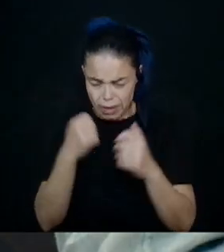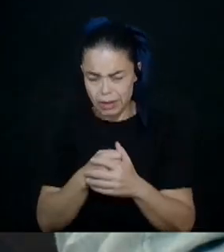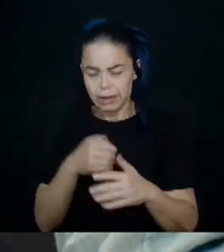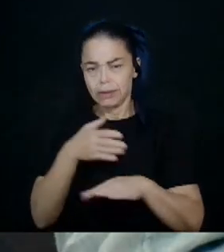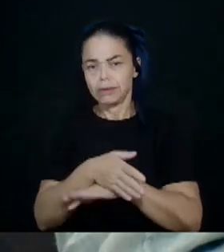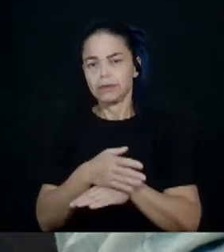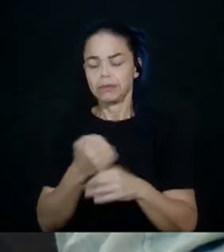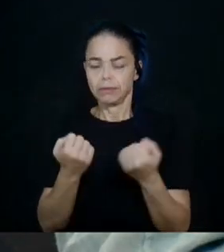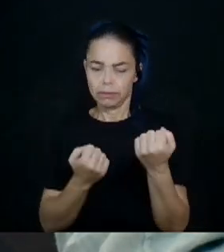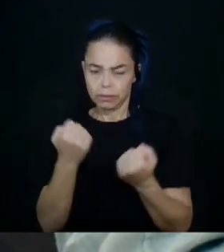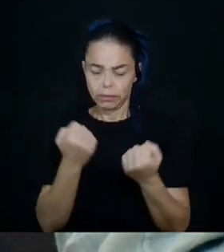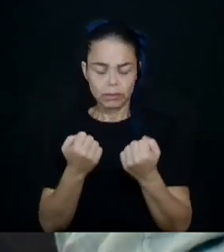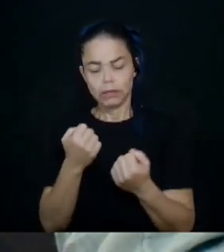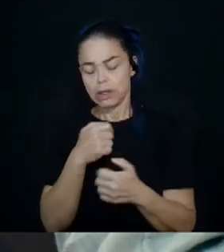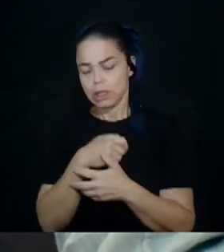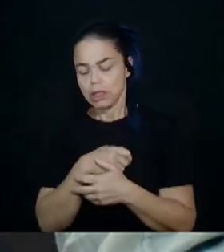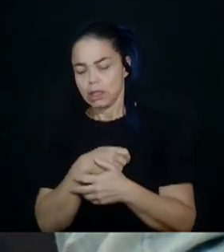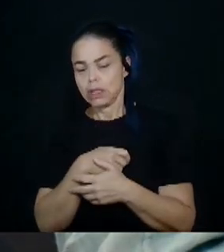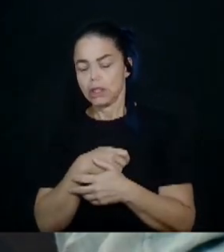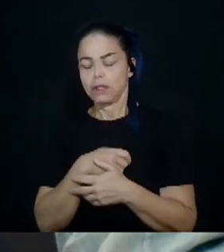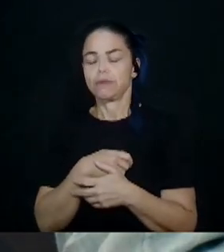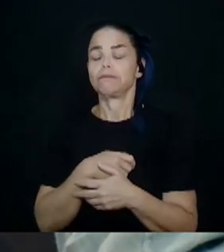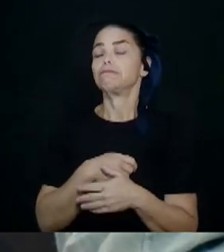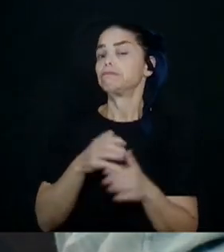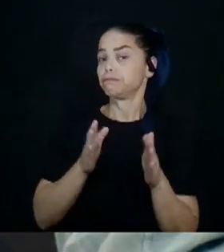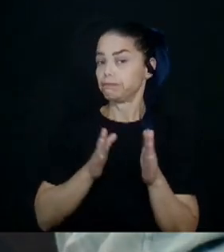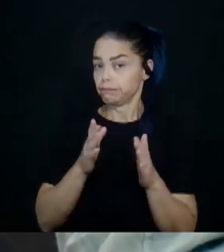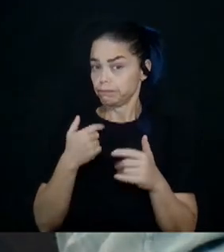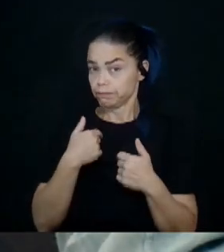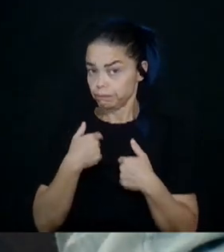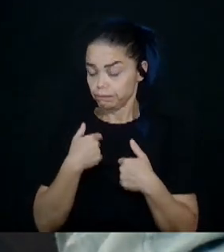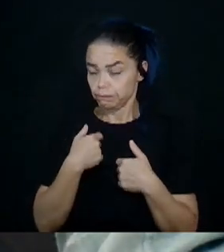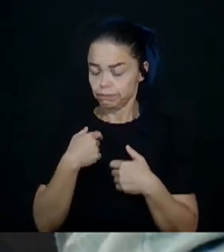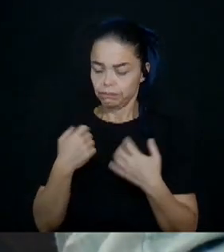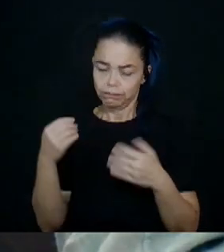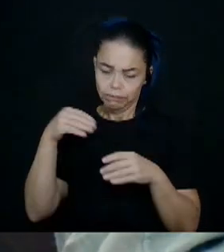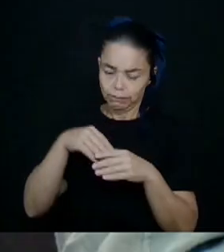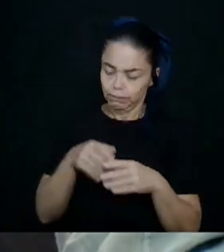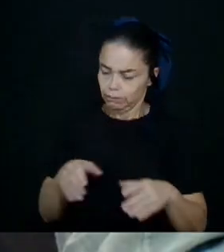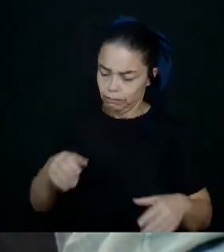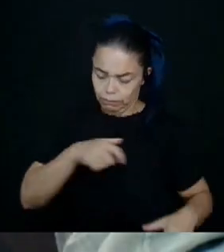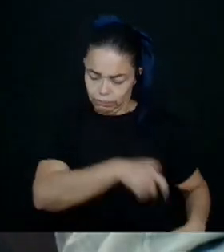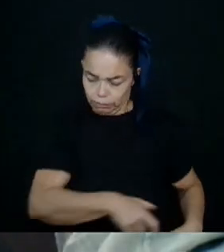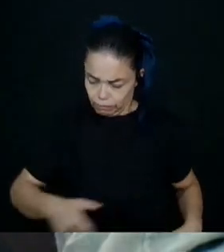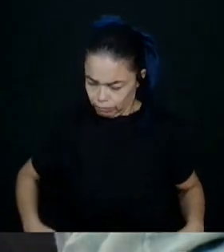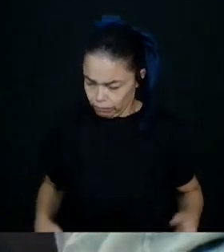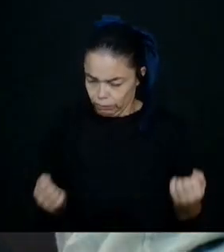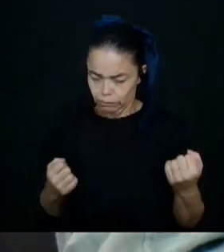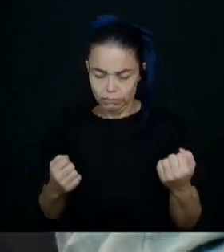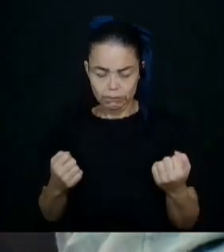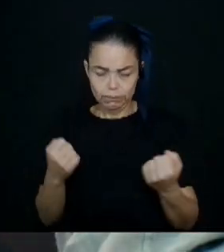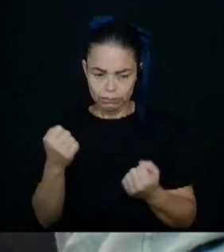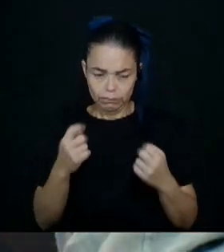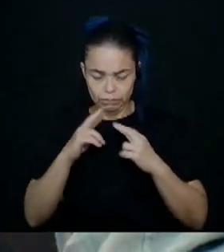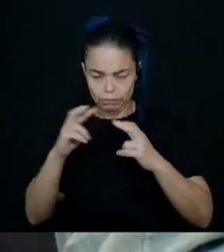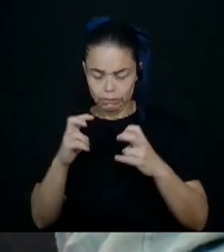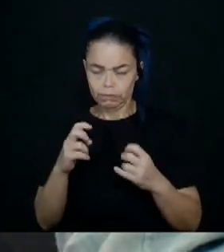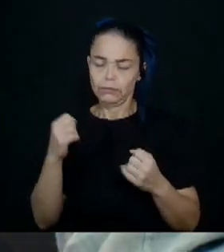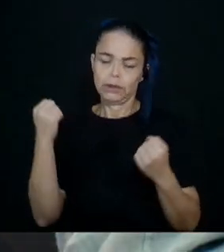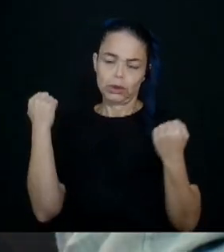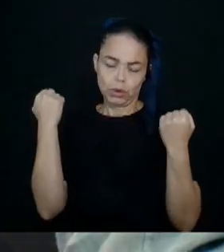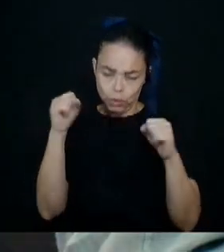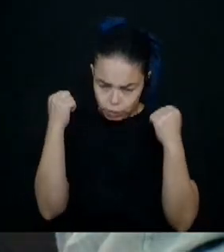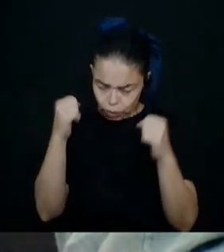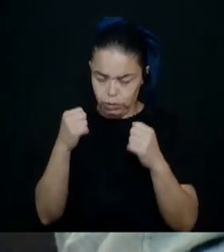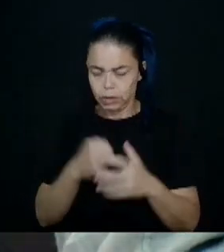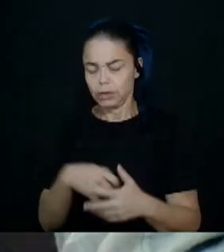meus excessos. Então, a partir do momento que eu entro no veículo e eu percebo que eu estou mais estressado, que eu estou tendo